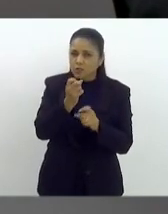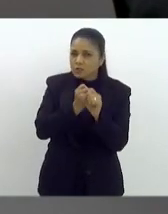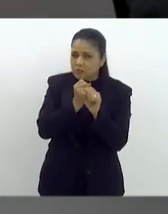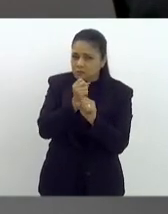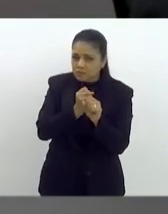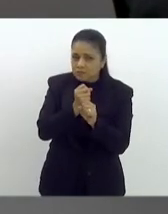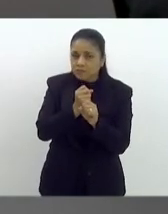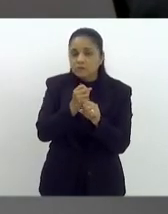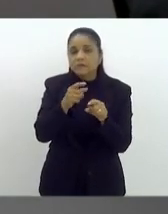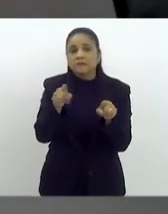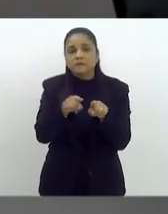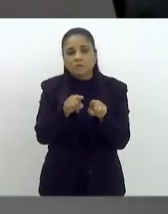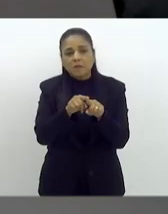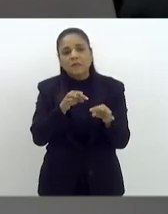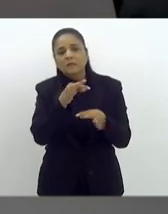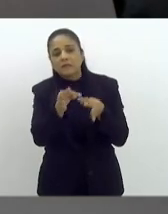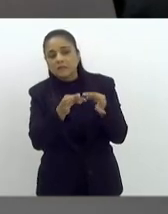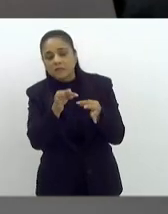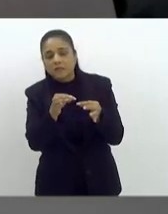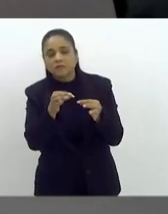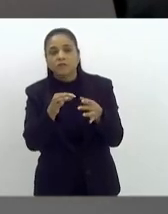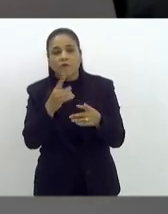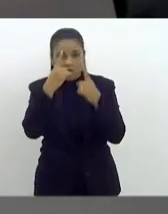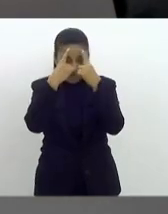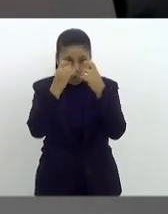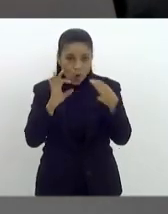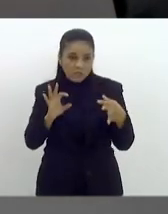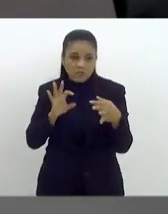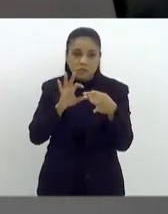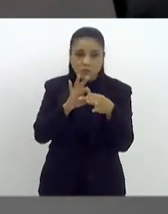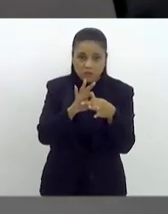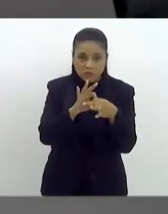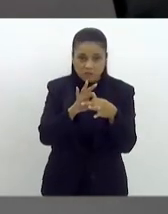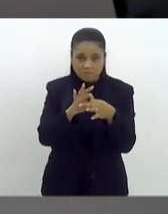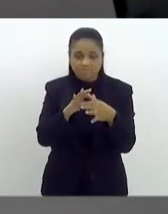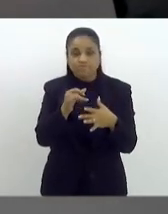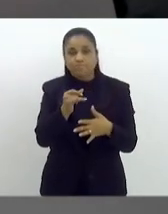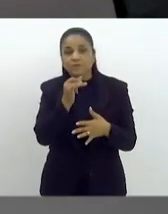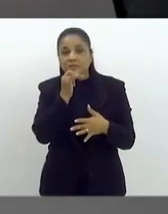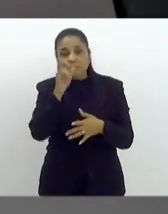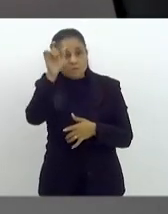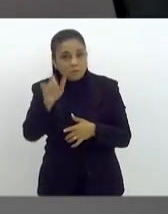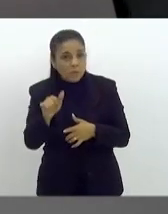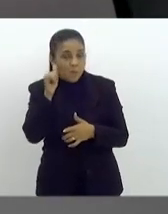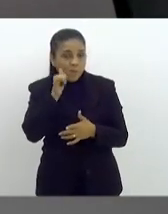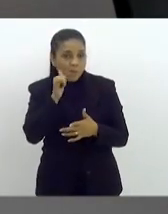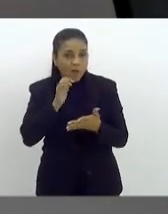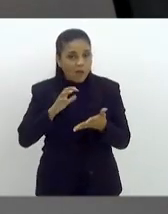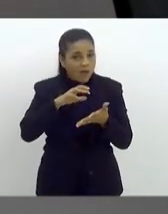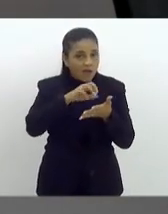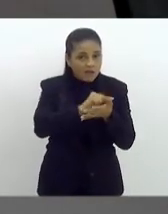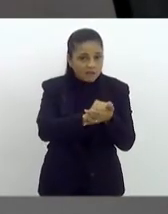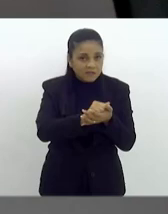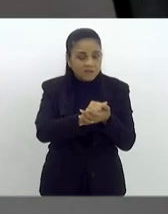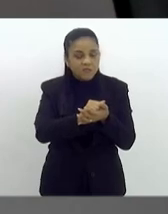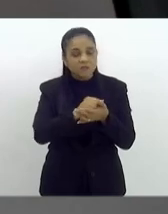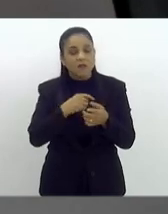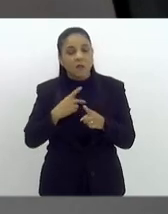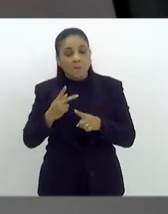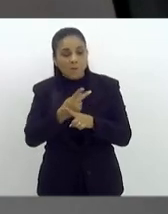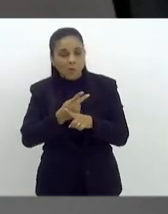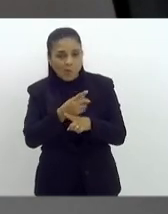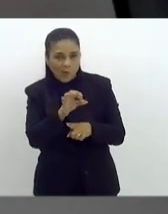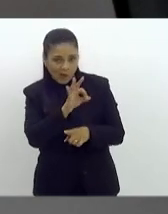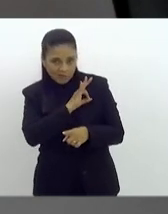das violências que são conjugadas que são associadas as mulheres que são procuram a